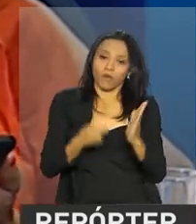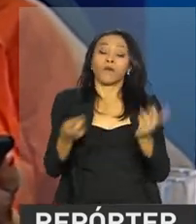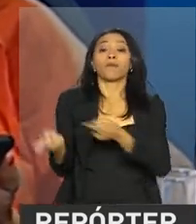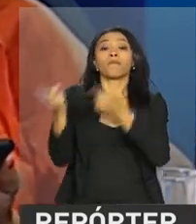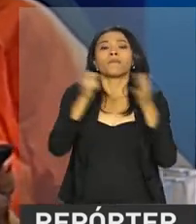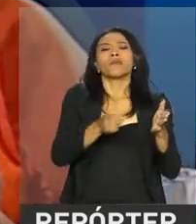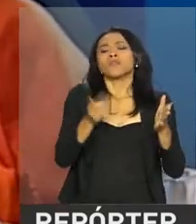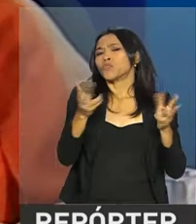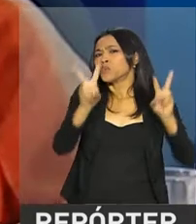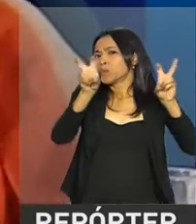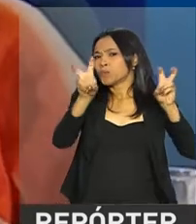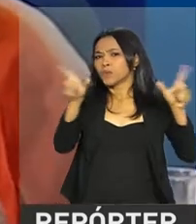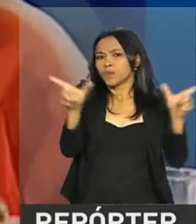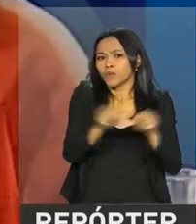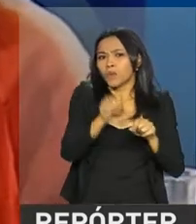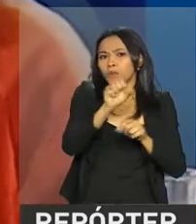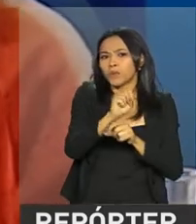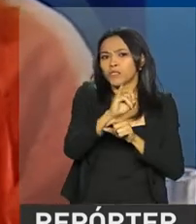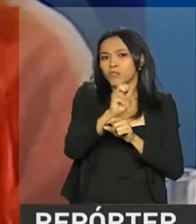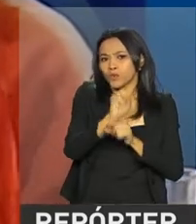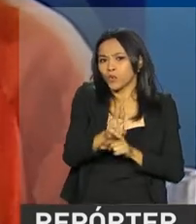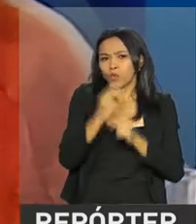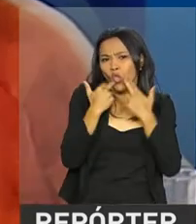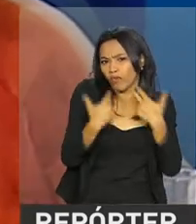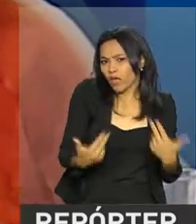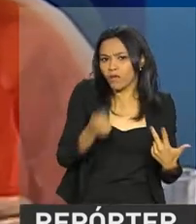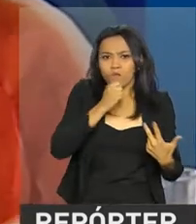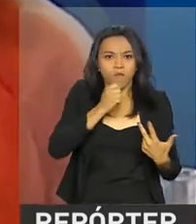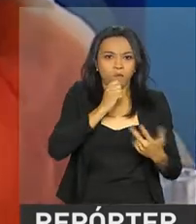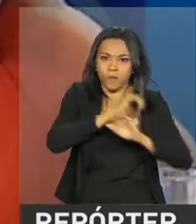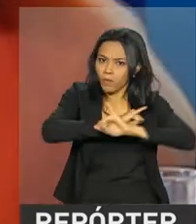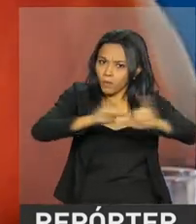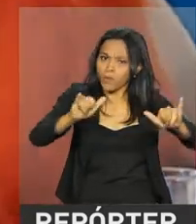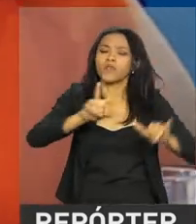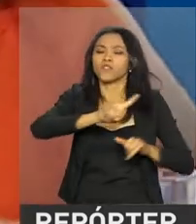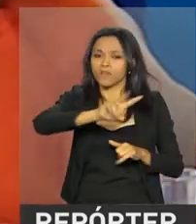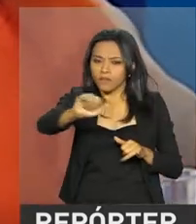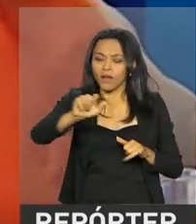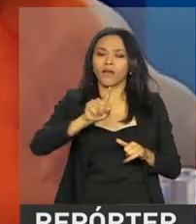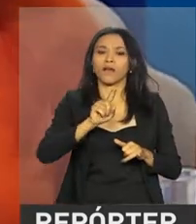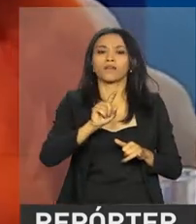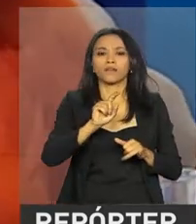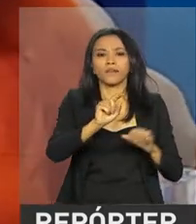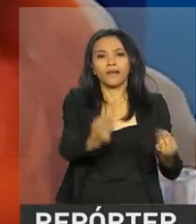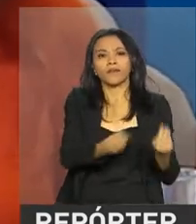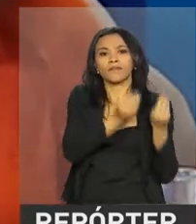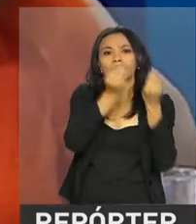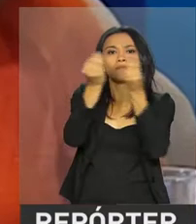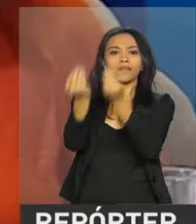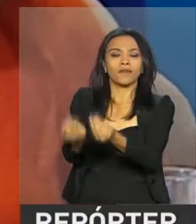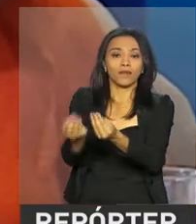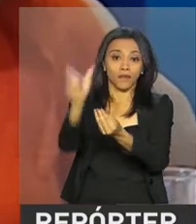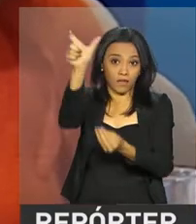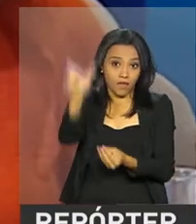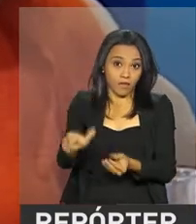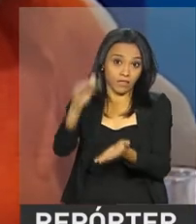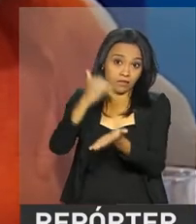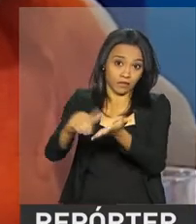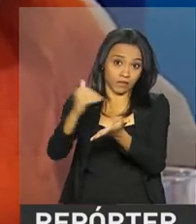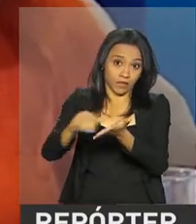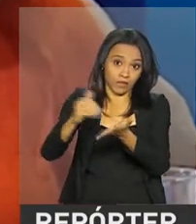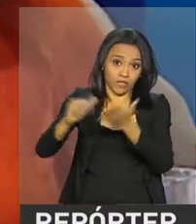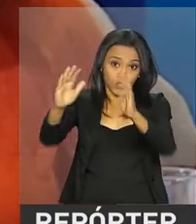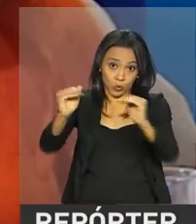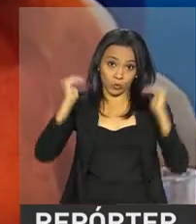nenhuma novidade ainda anunciada e ele deverá, e nós deveremos entregar para a Secretaria de Ensino Superior